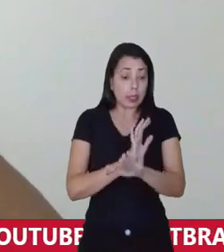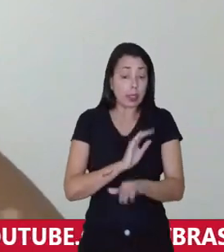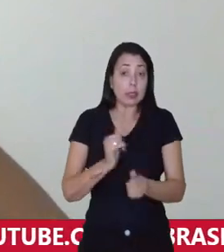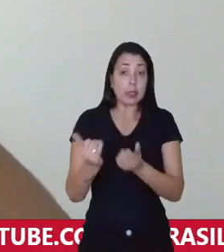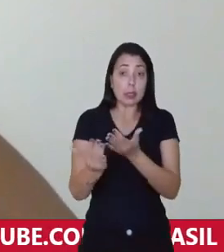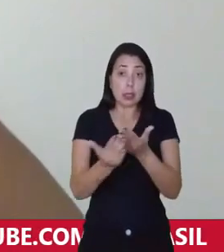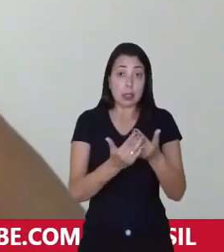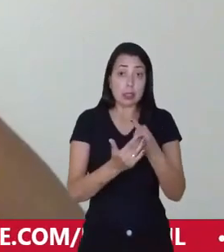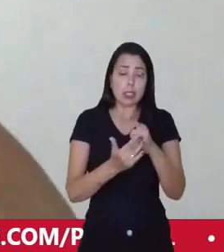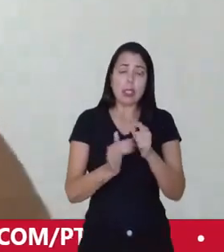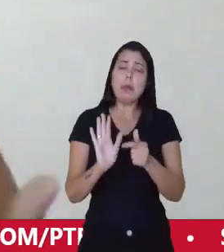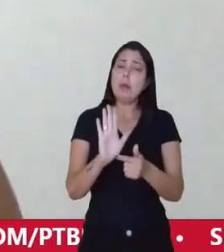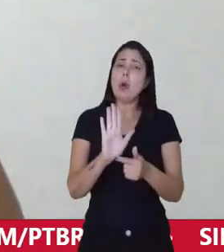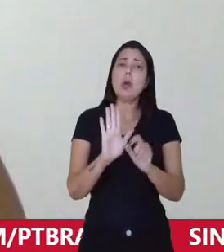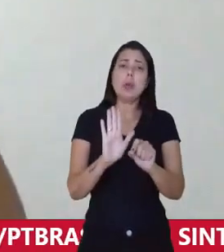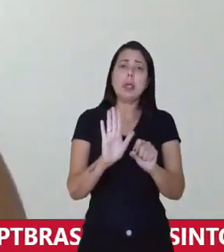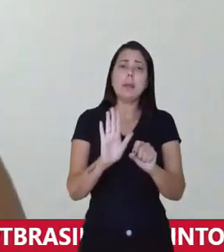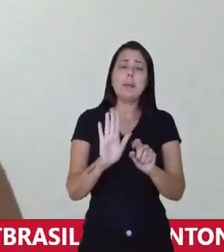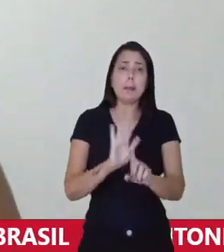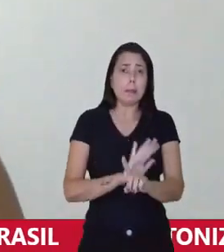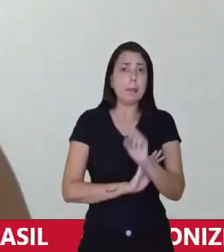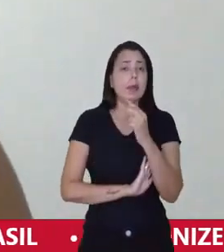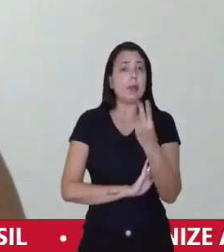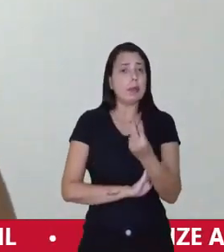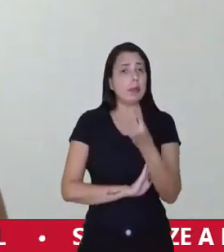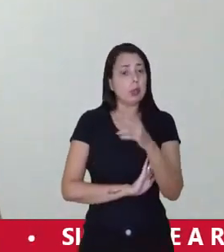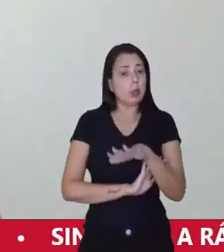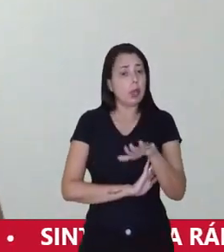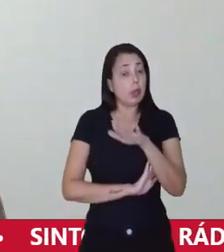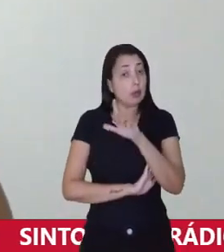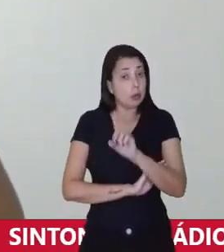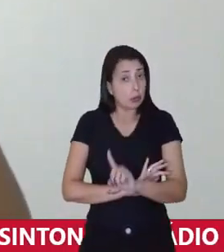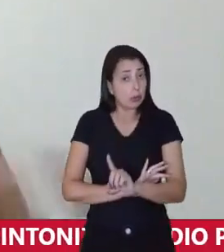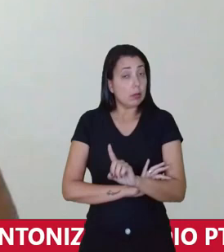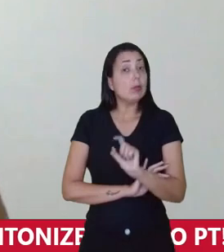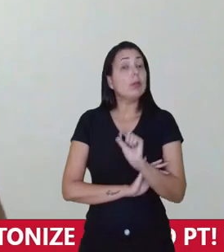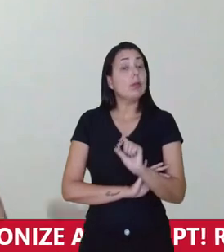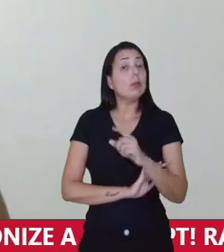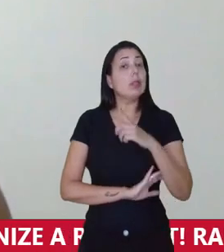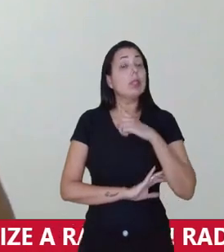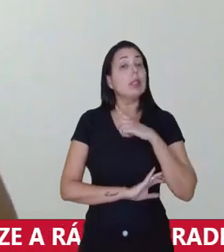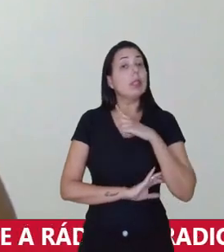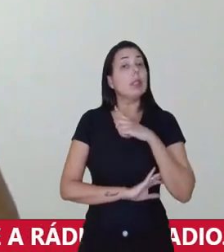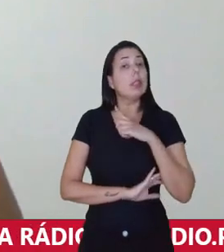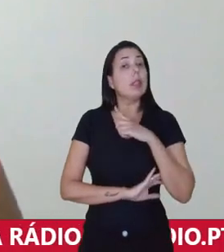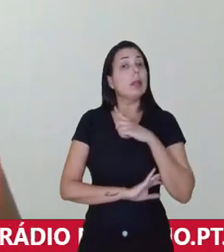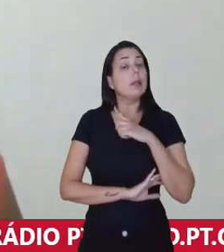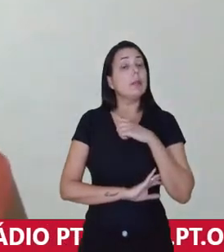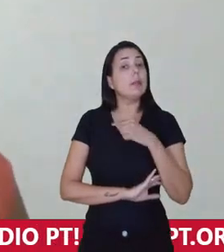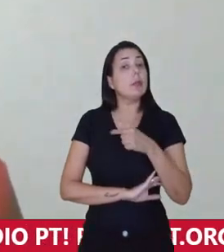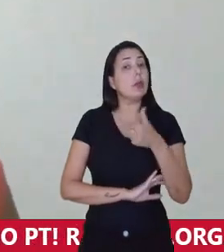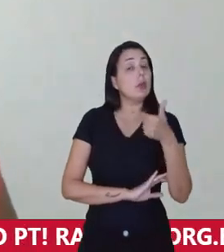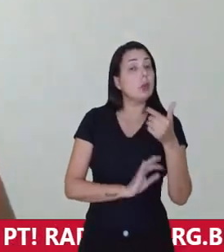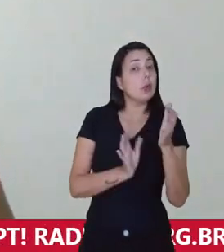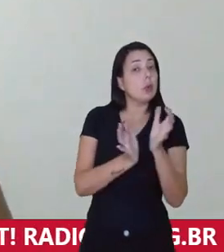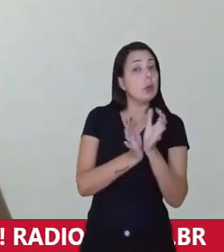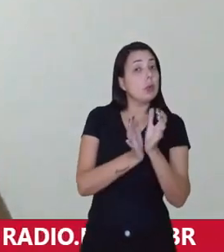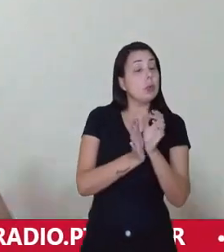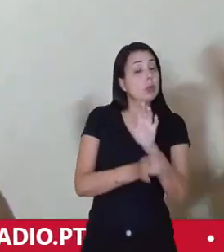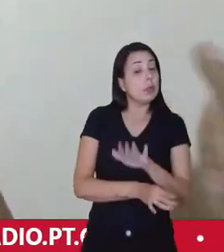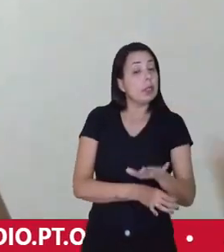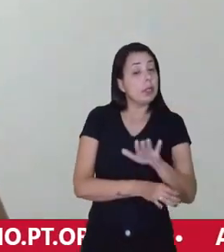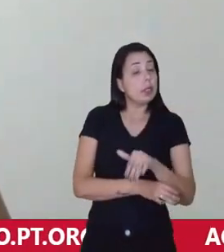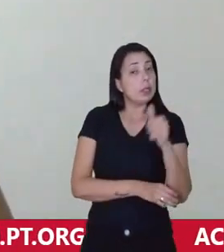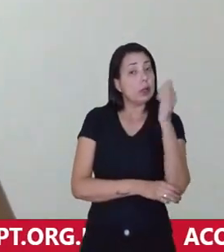Adolescente, ele traz, pela primeira vez no campo do direito à baila, que existiam 2 grandes grupos de crianças no Brasil: